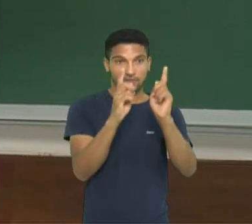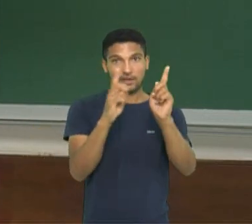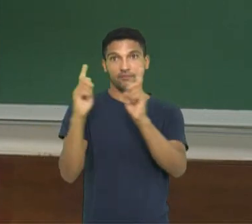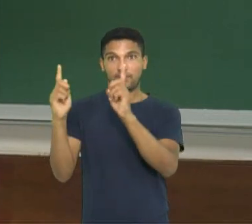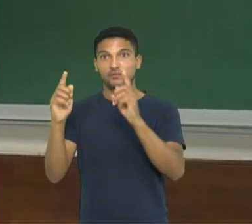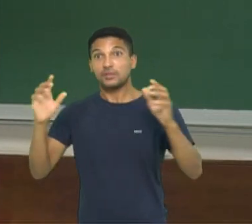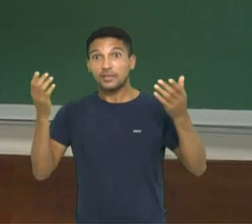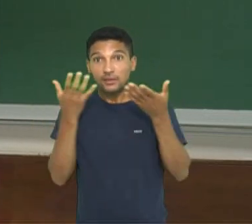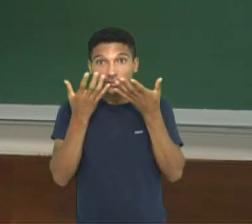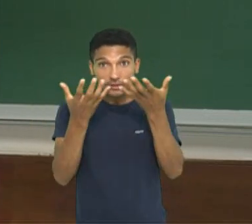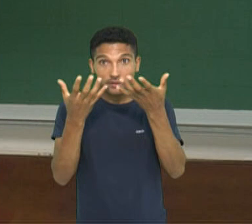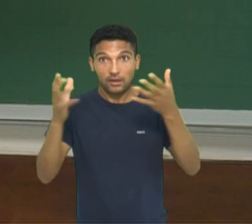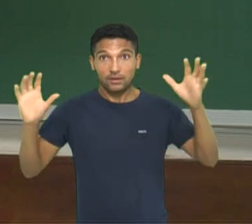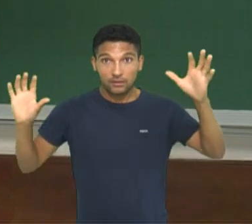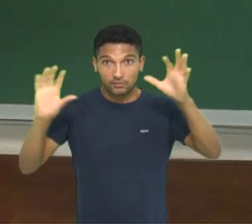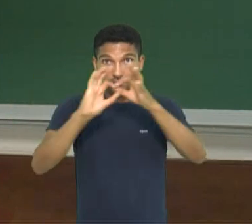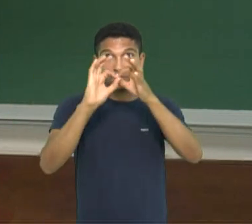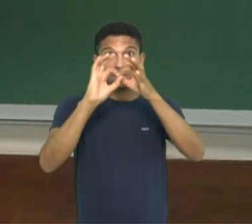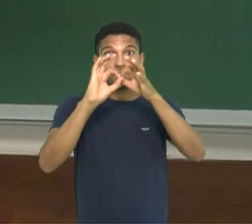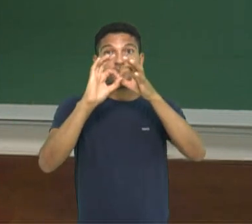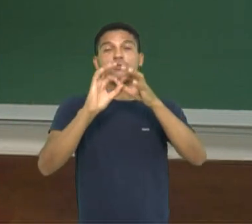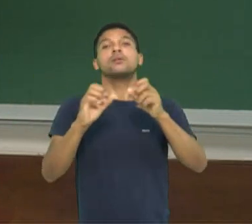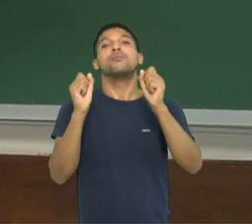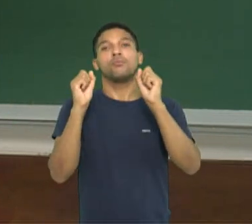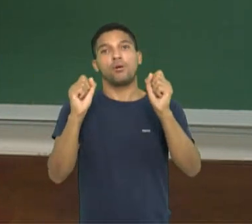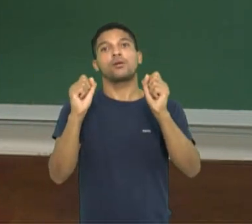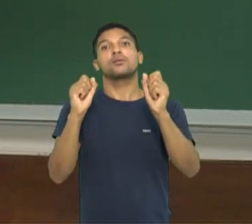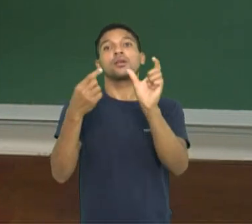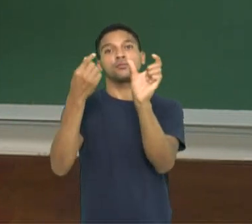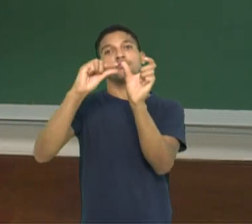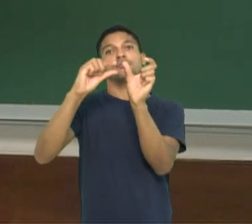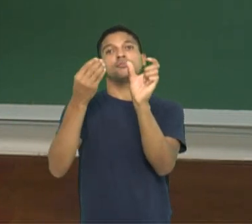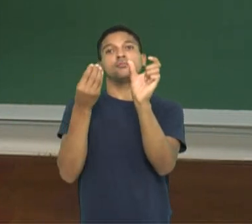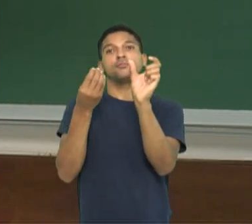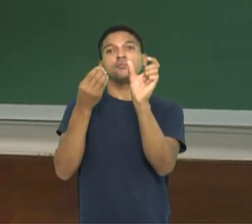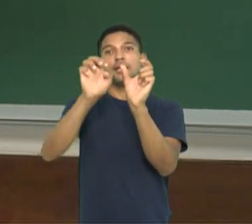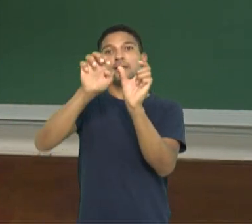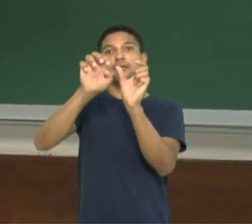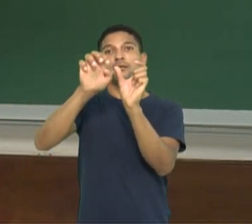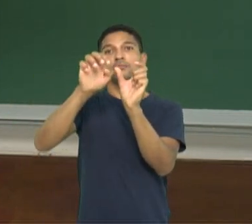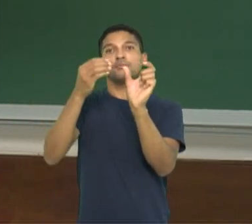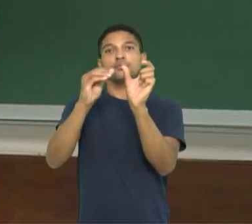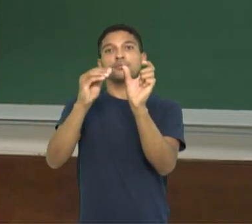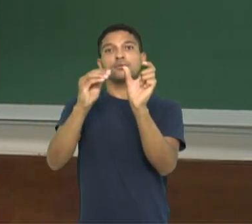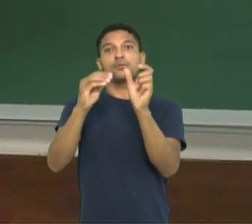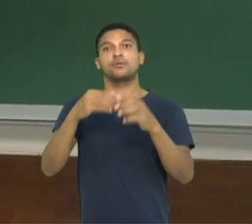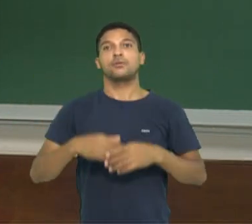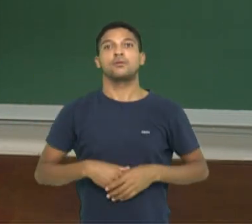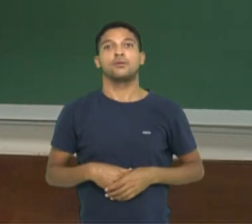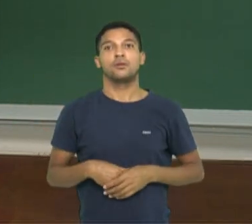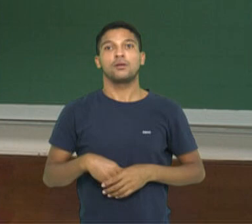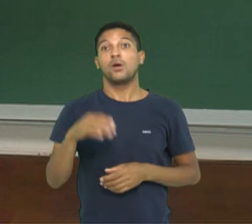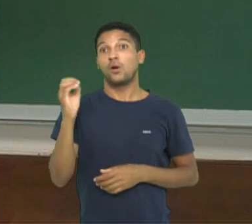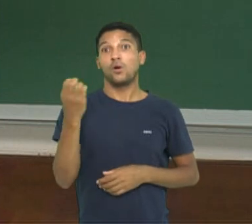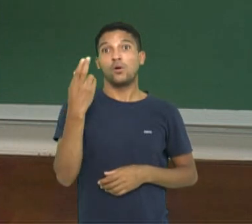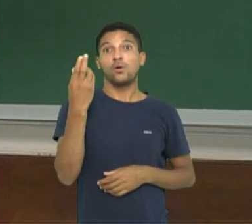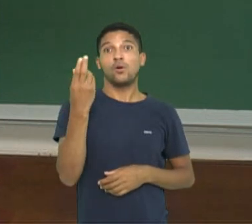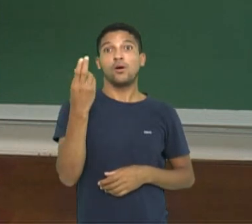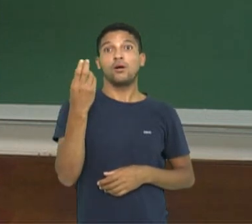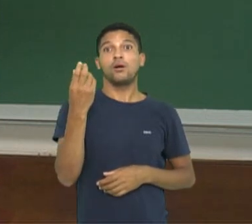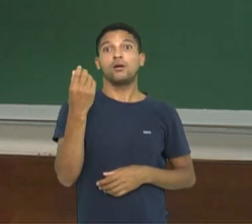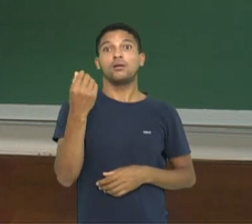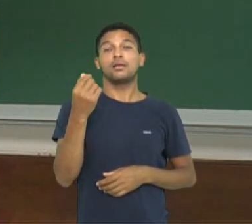eu posso fazer isso, né, juntando essas duas orações por meio da vírgula. Se eu faço por meio da vírgula, eu não estou